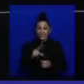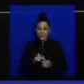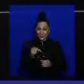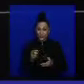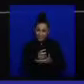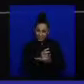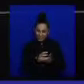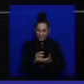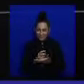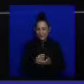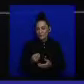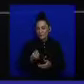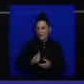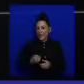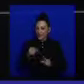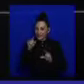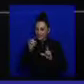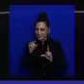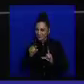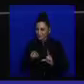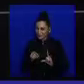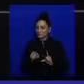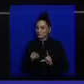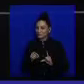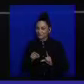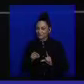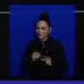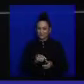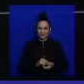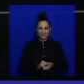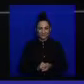Esse é o sorteio da Quina, ao vivo pela Rede TV.